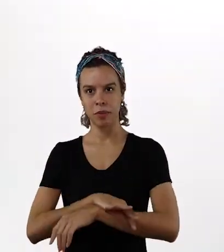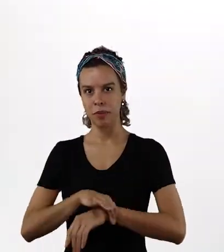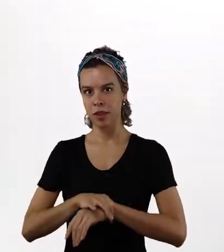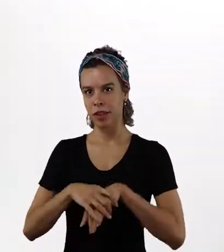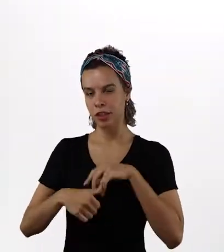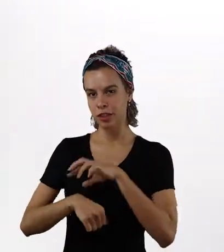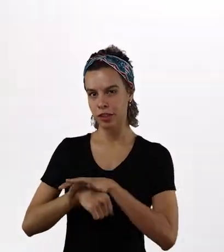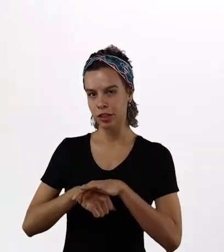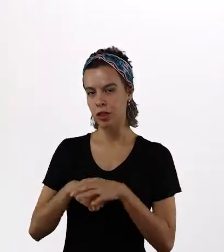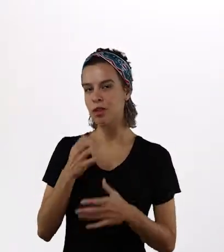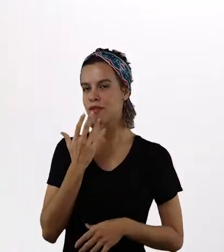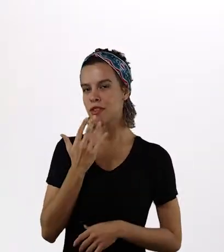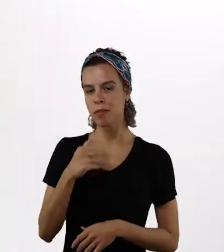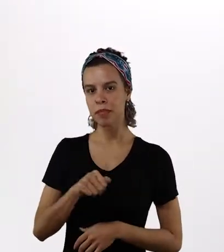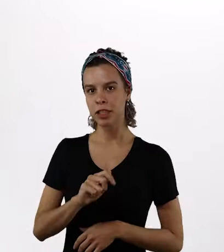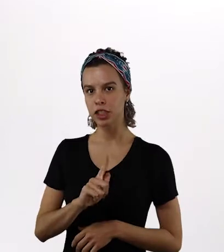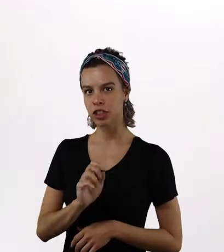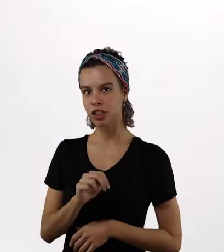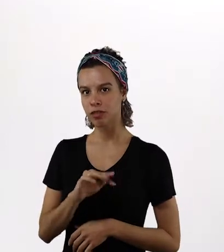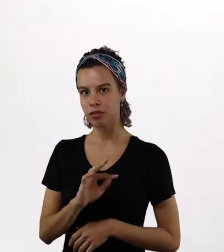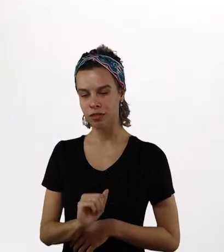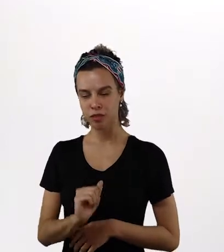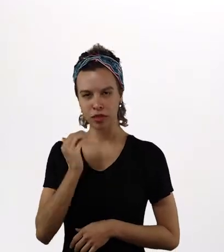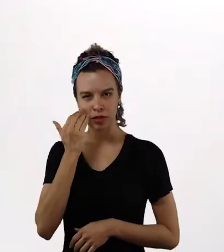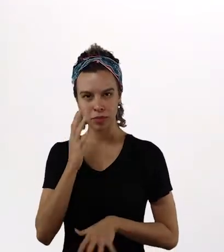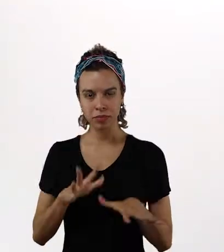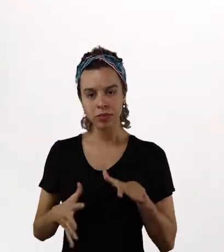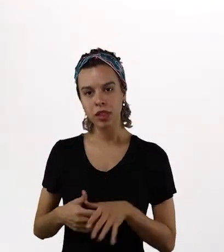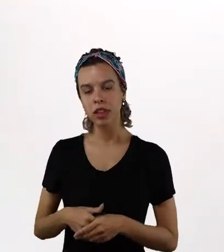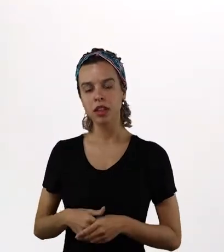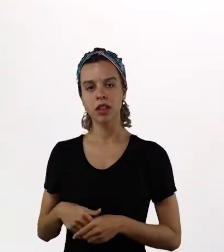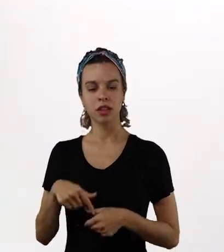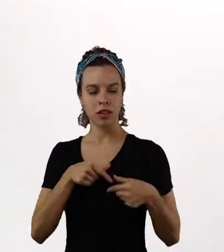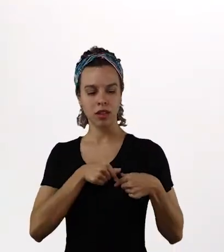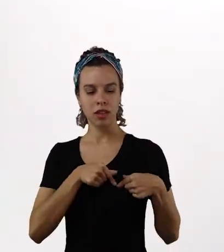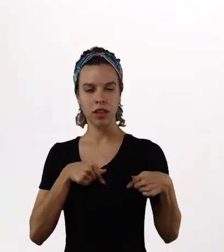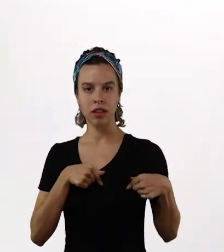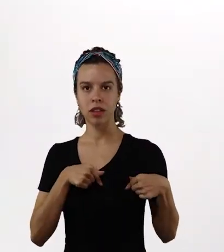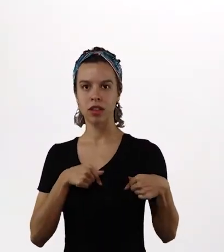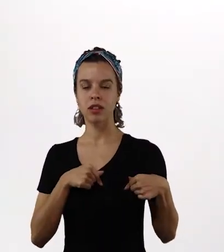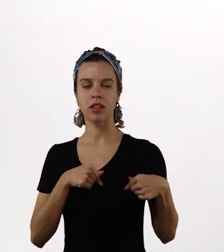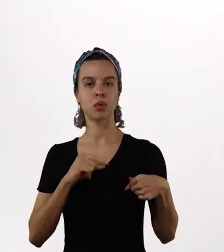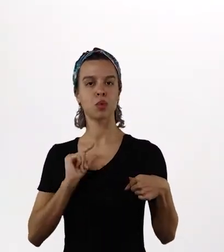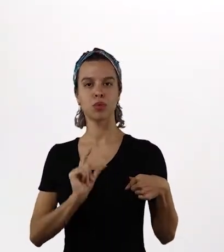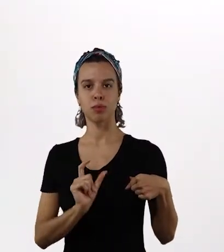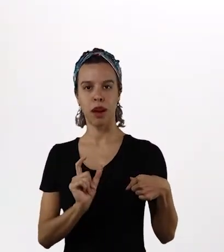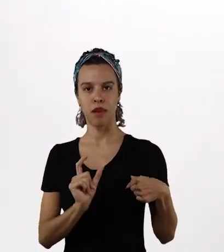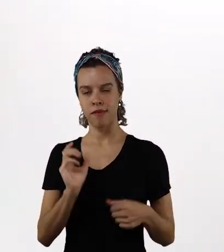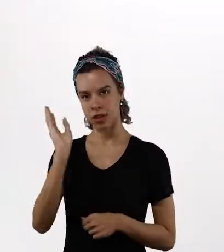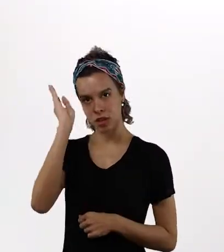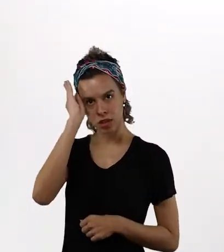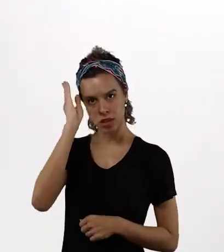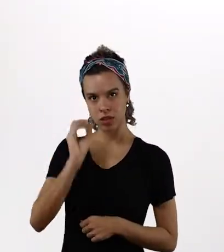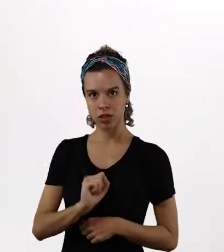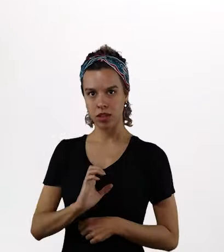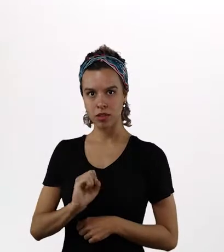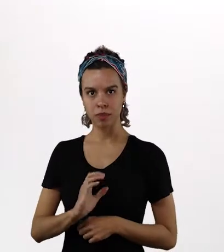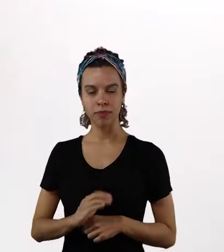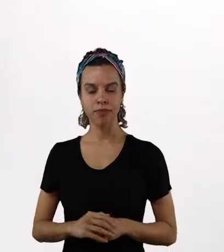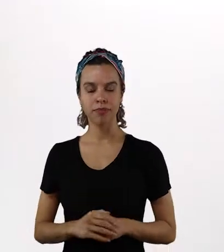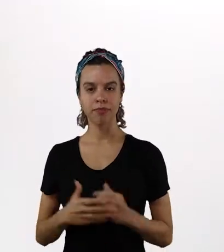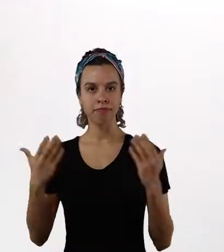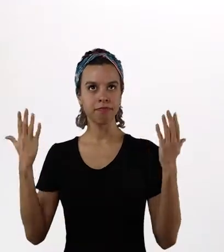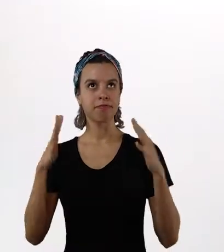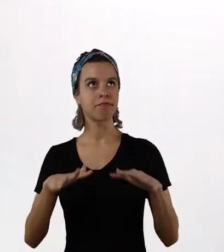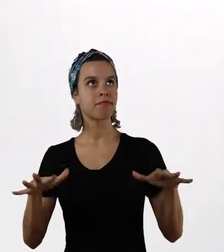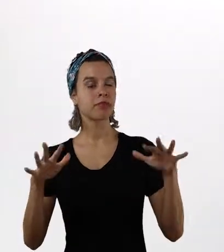com um moletom da cor magenta e do lado esquerdo do meu peito há uma escrita SESC. Em